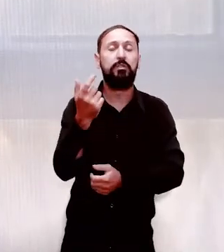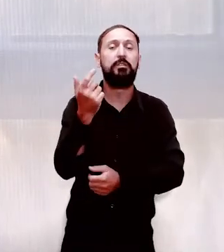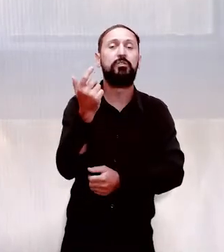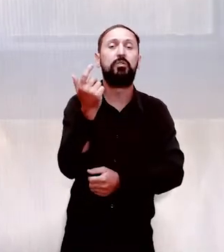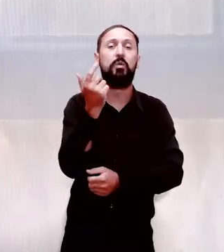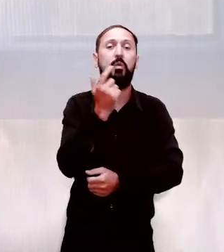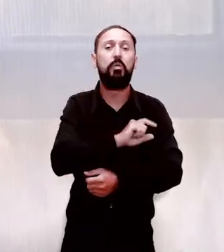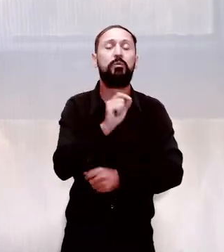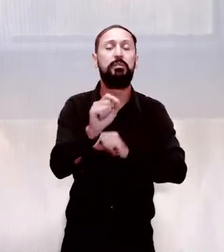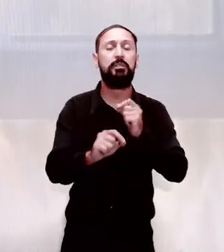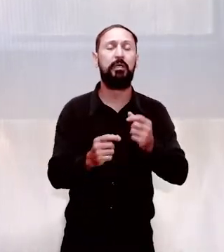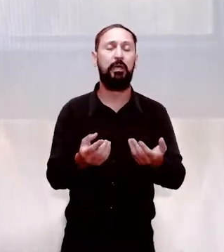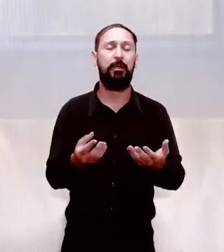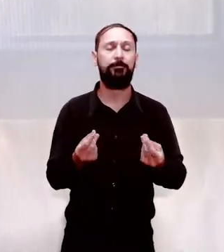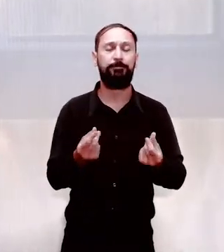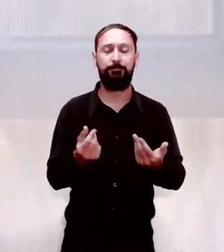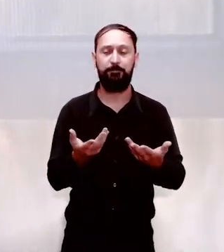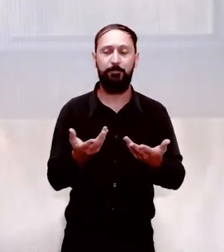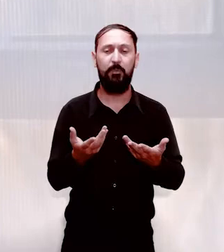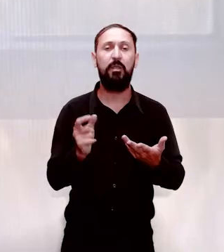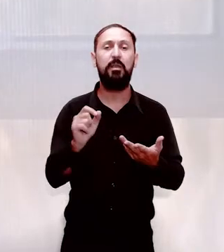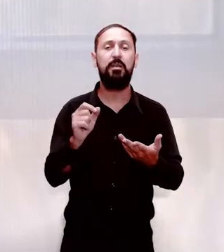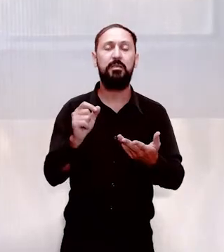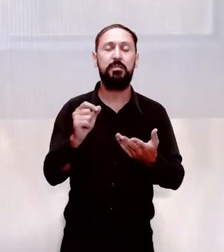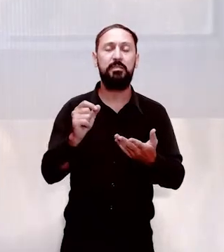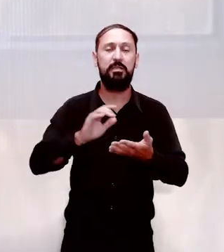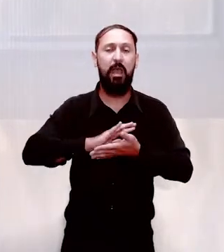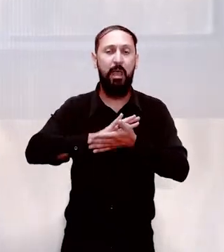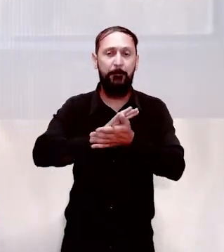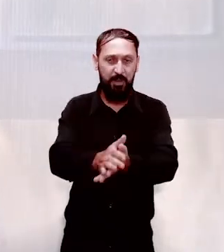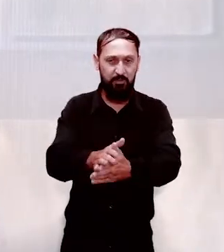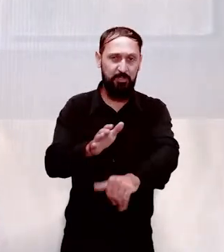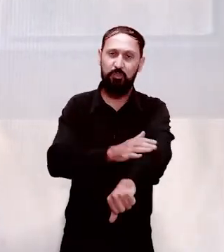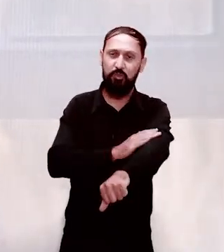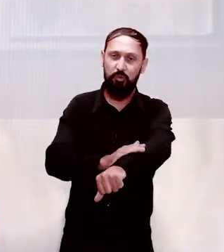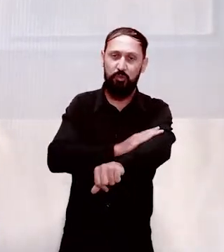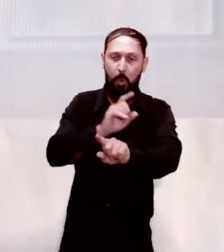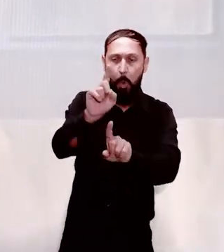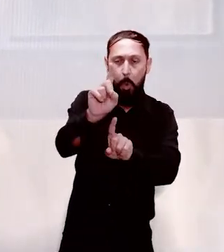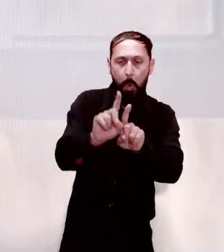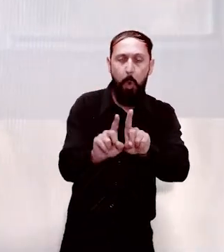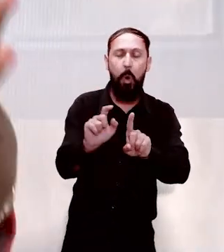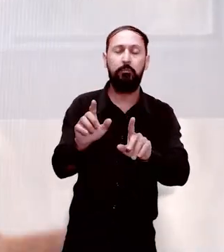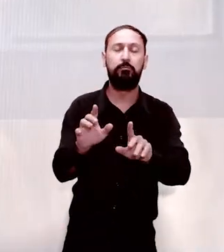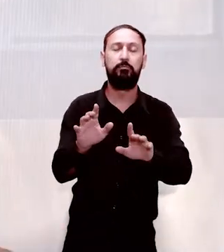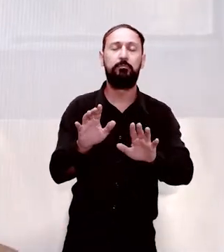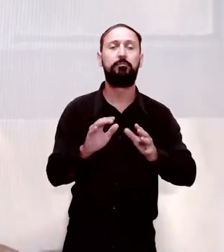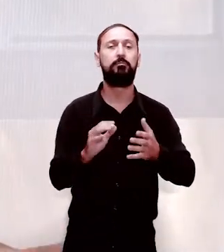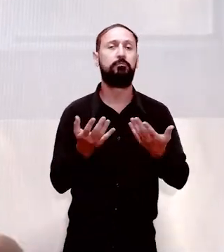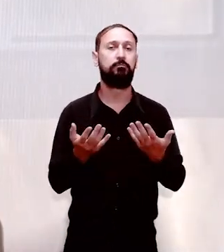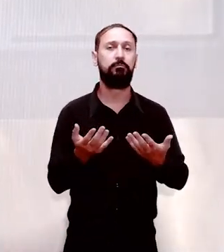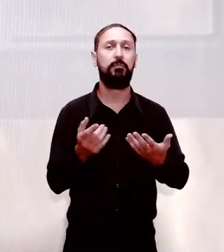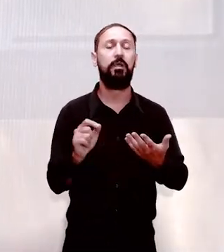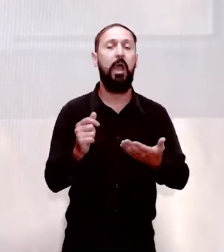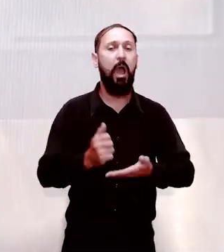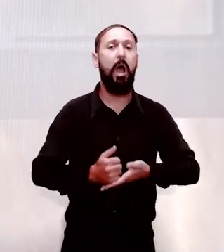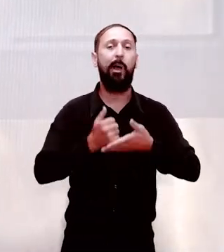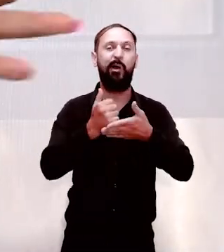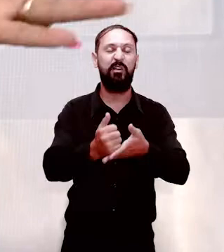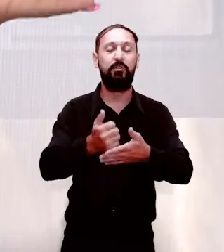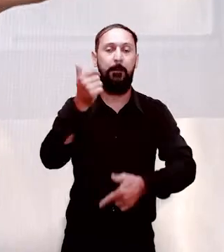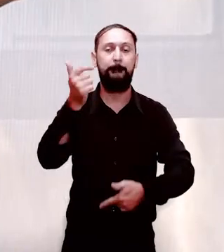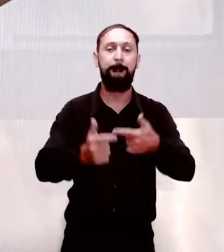conosco, consigam cada vez mais reduzir o racismo nesse país, minimizar, ao menos,